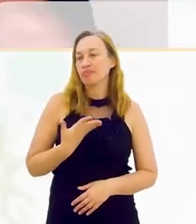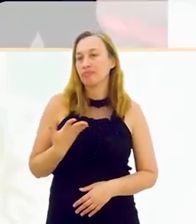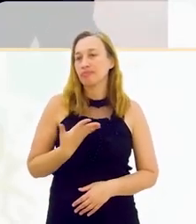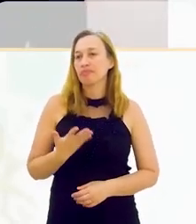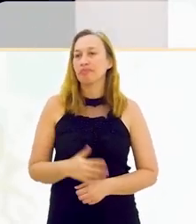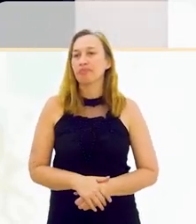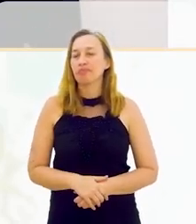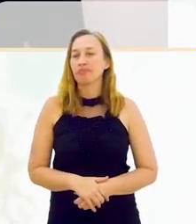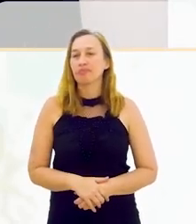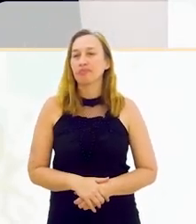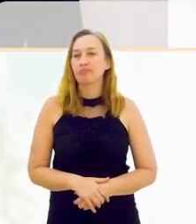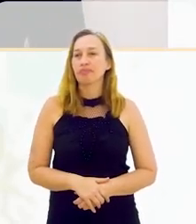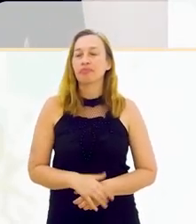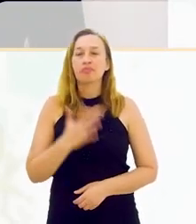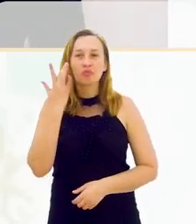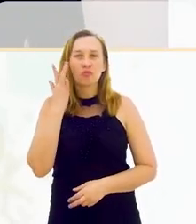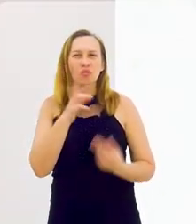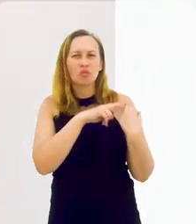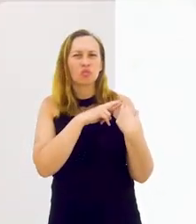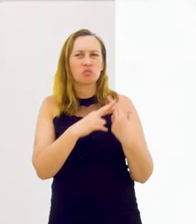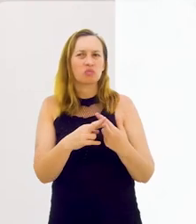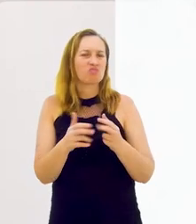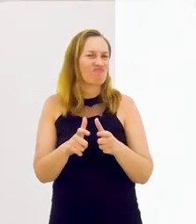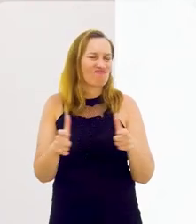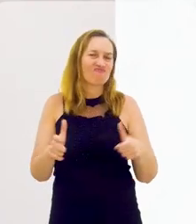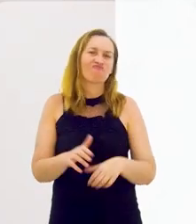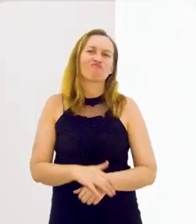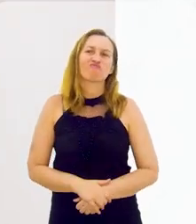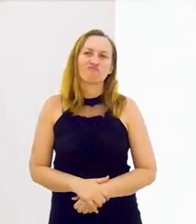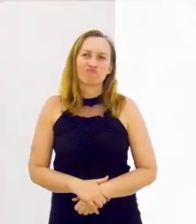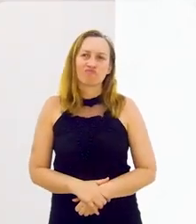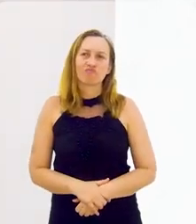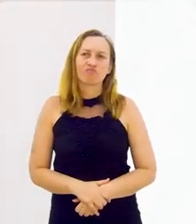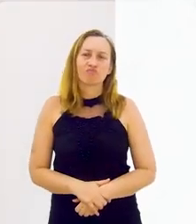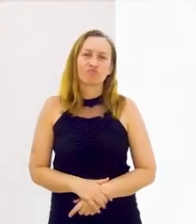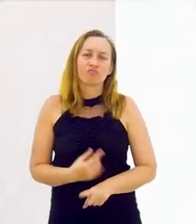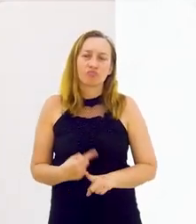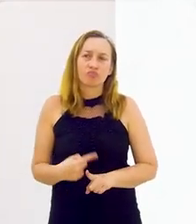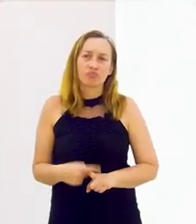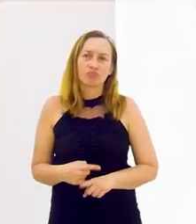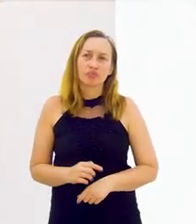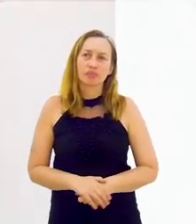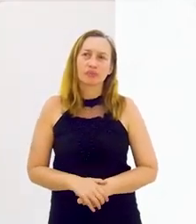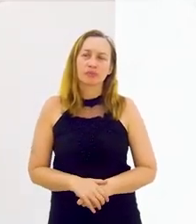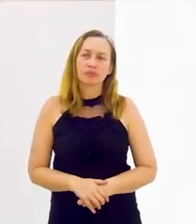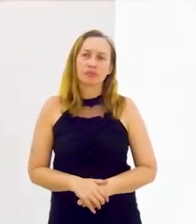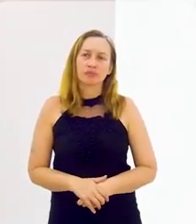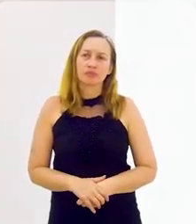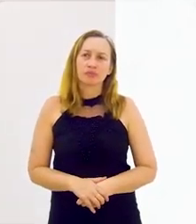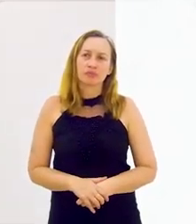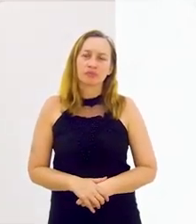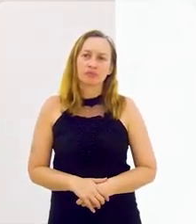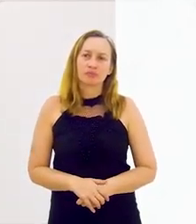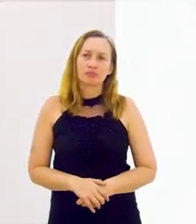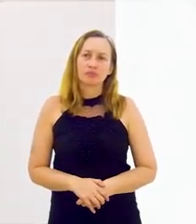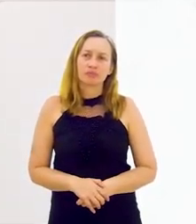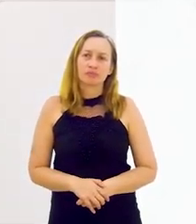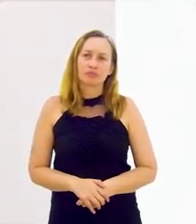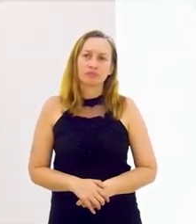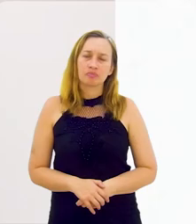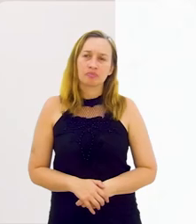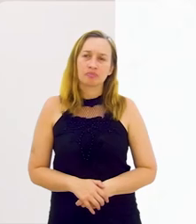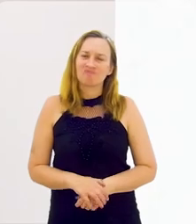para os amigos assim que eu acho uma responsabilidade imensa, porque é você